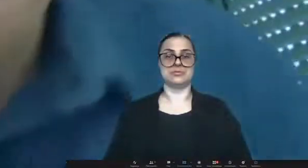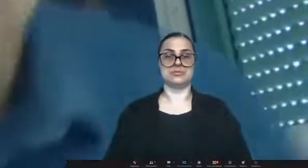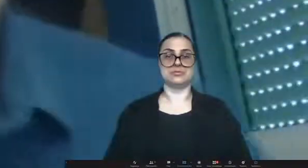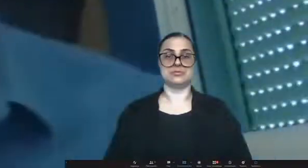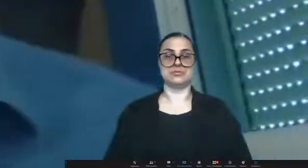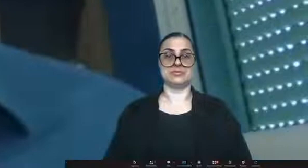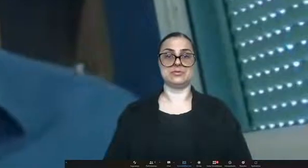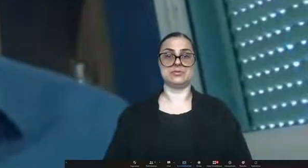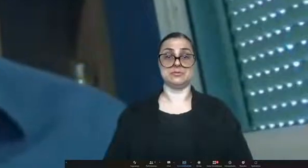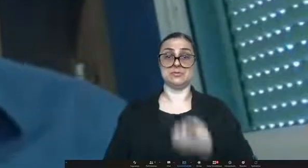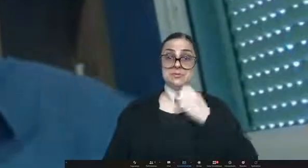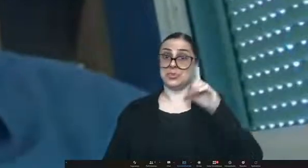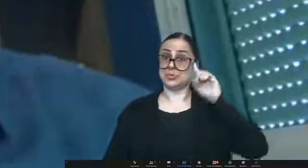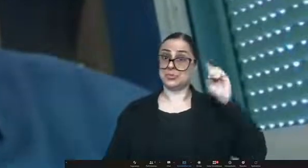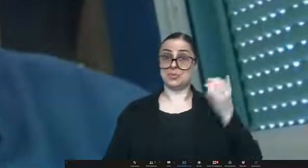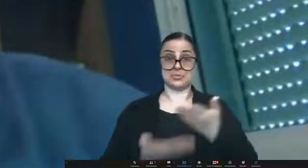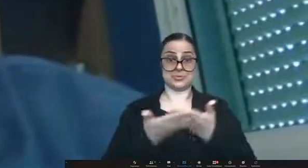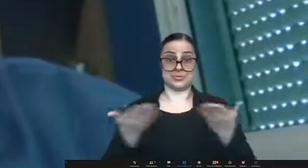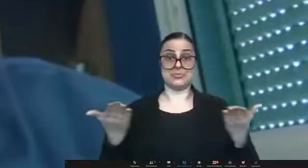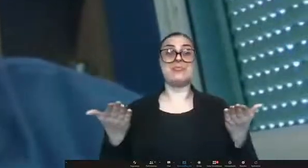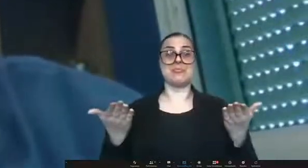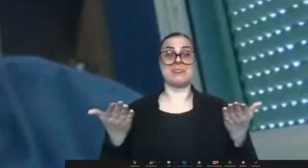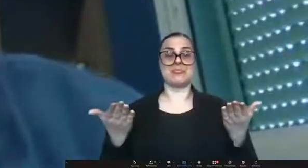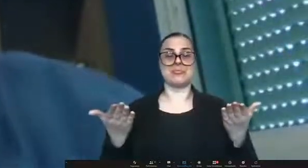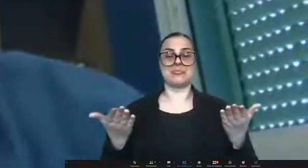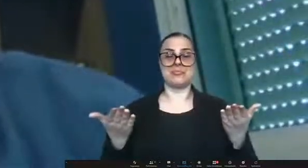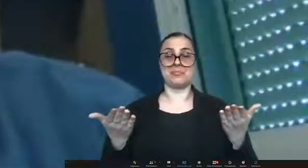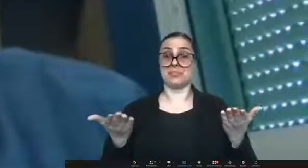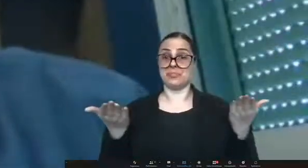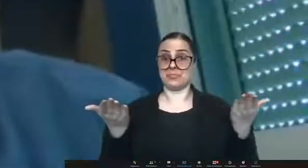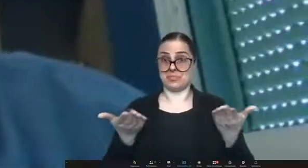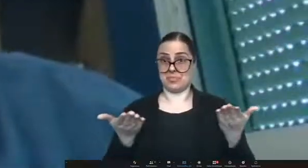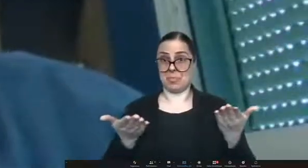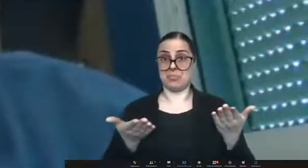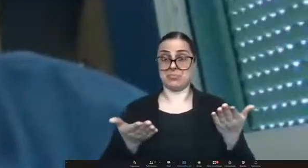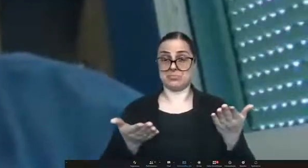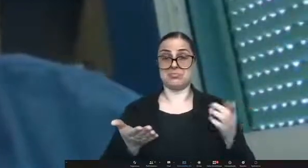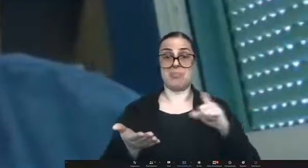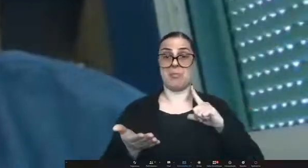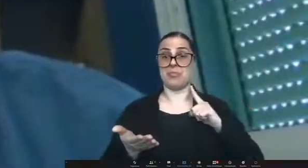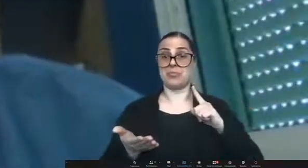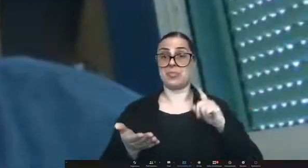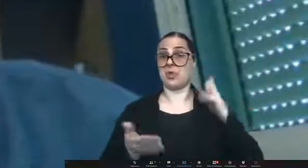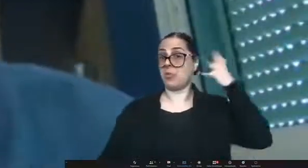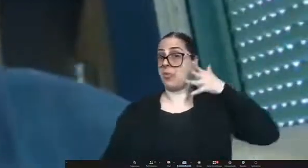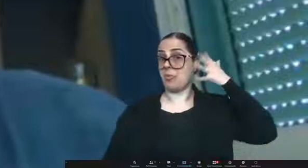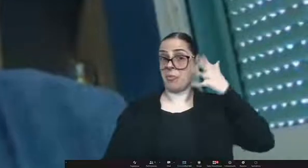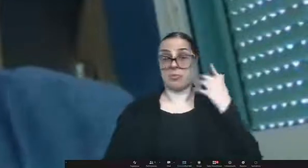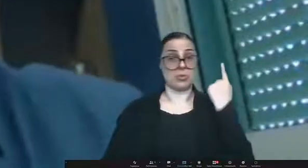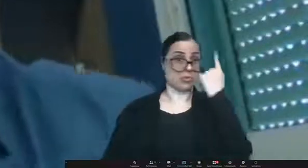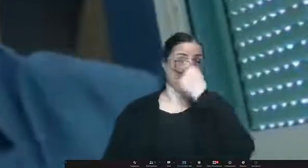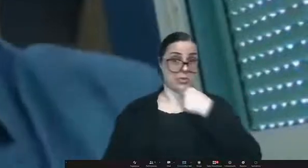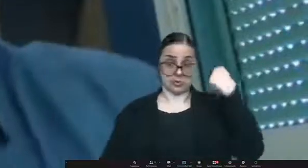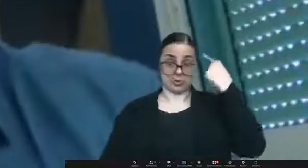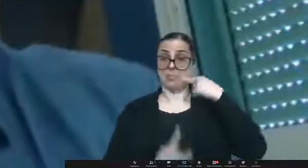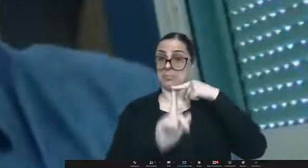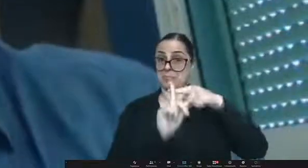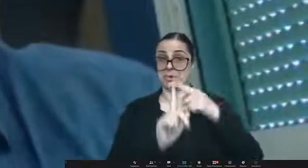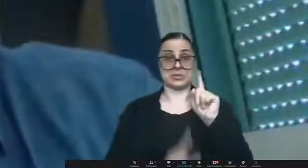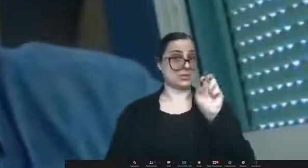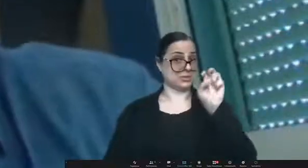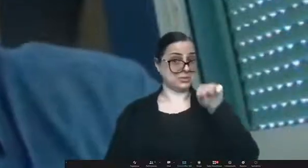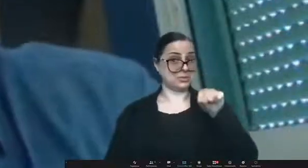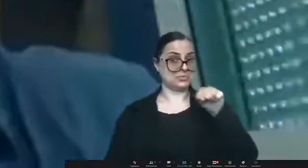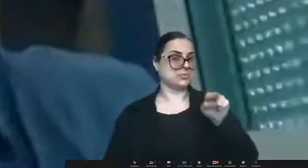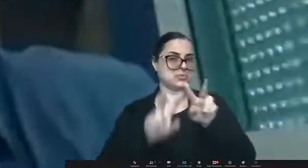Bom dia a todos. Nós vamos ter aqui 1h15 para discorrer sobre